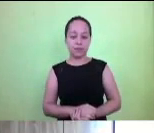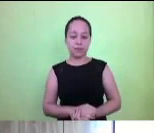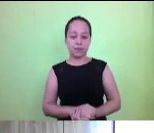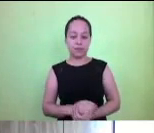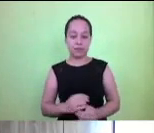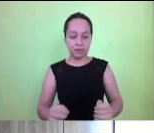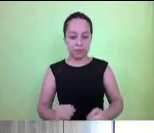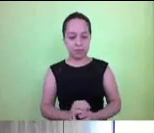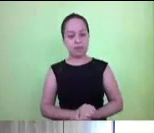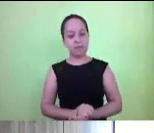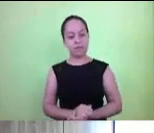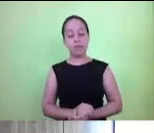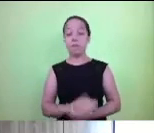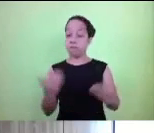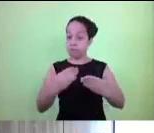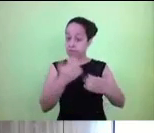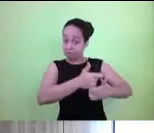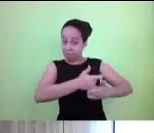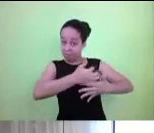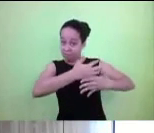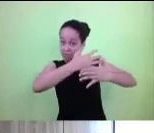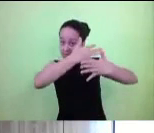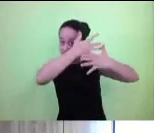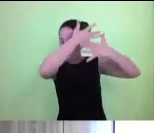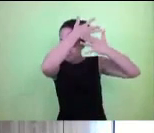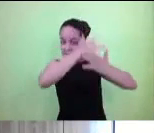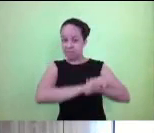Vamos gerar a lista.